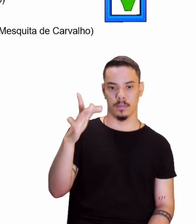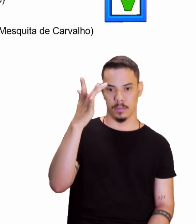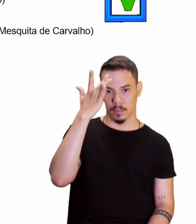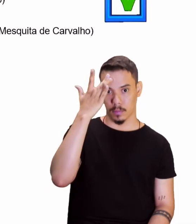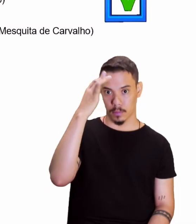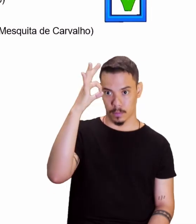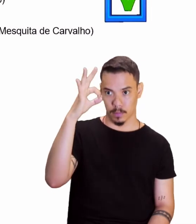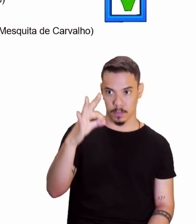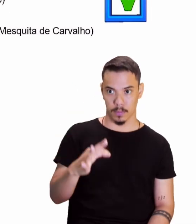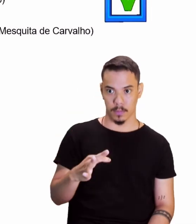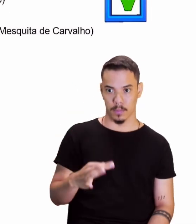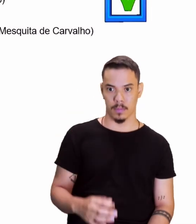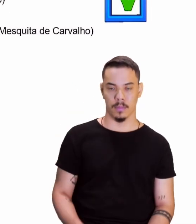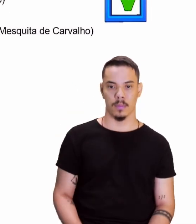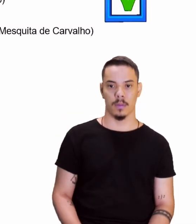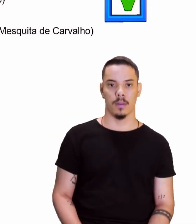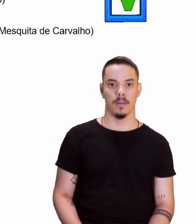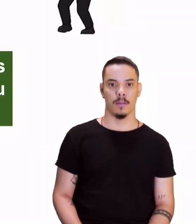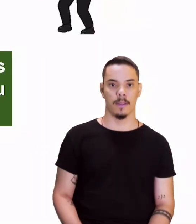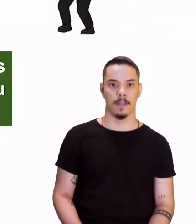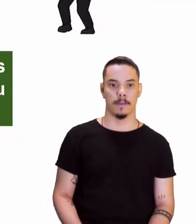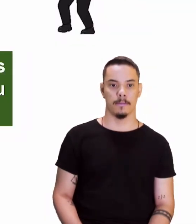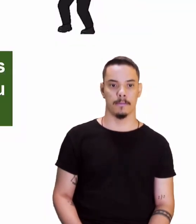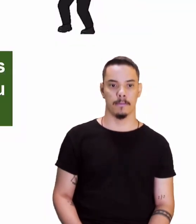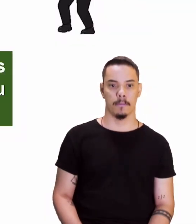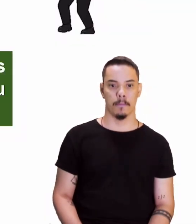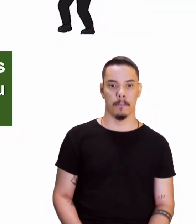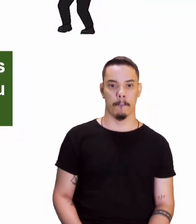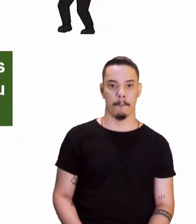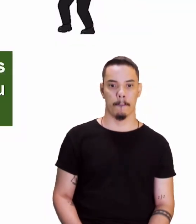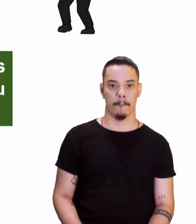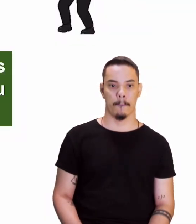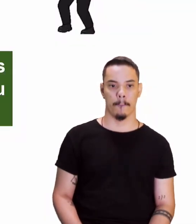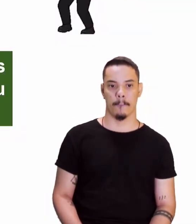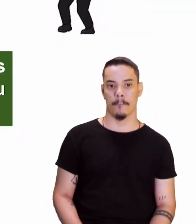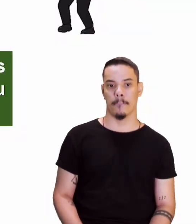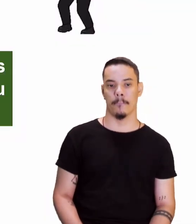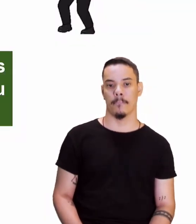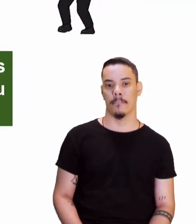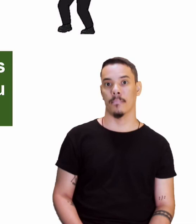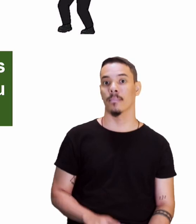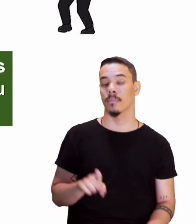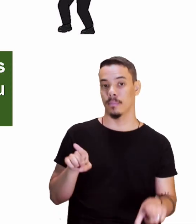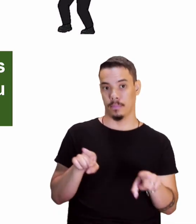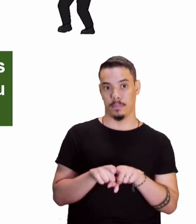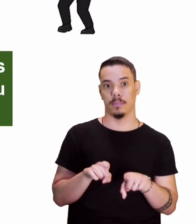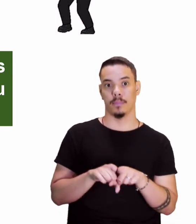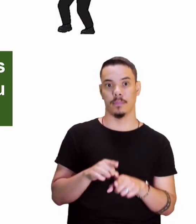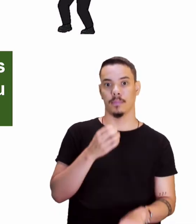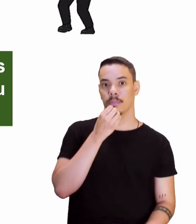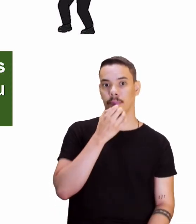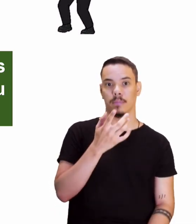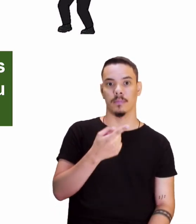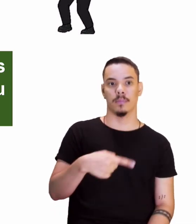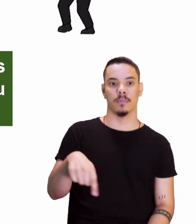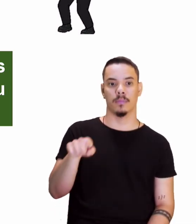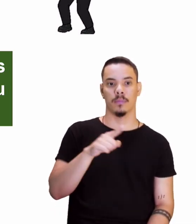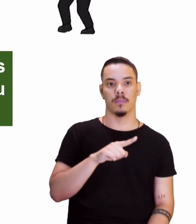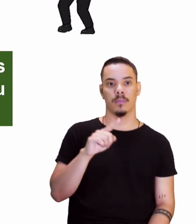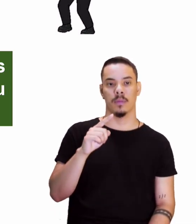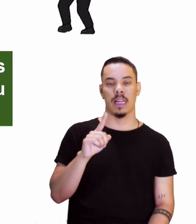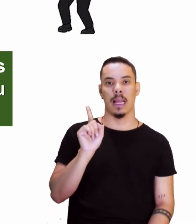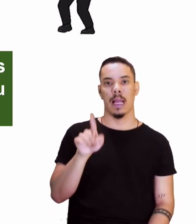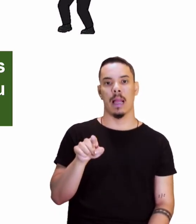marcar essa questão. Um fato interessante também aqui para vocês é o verbo